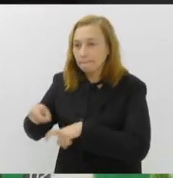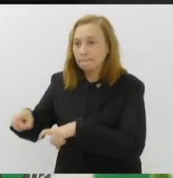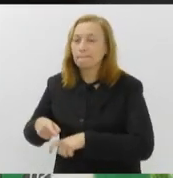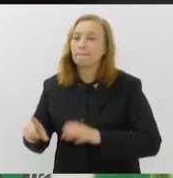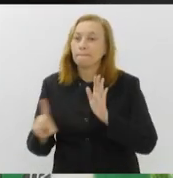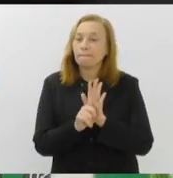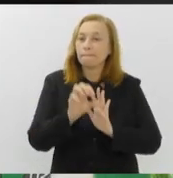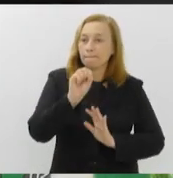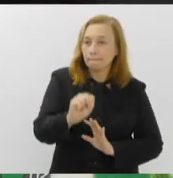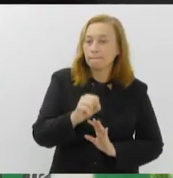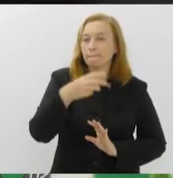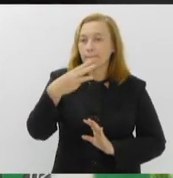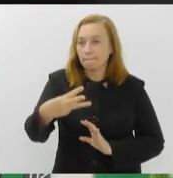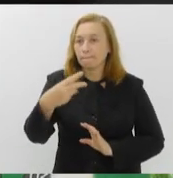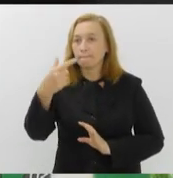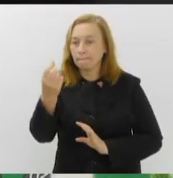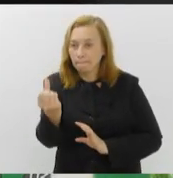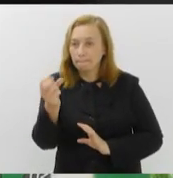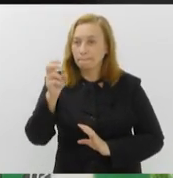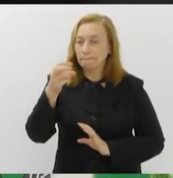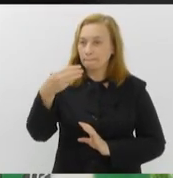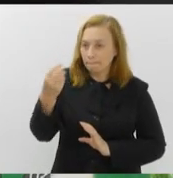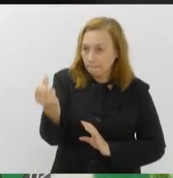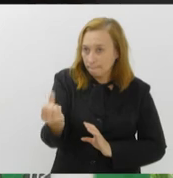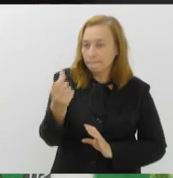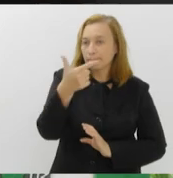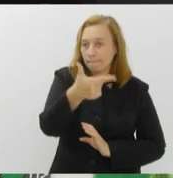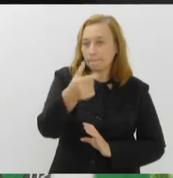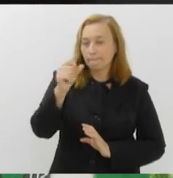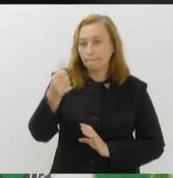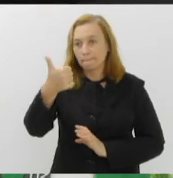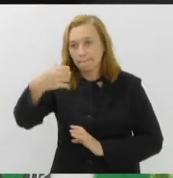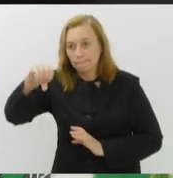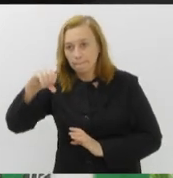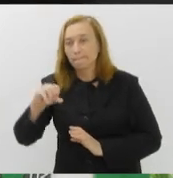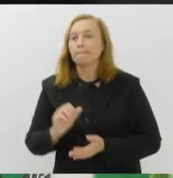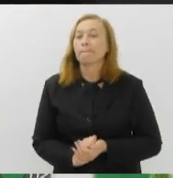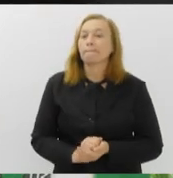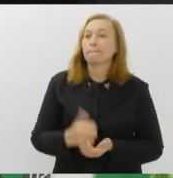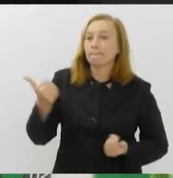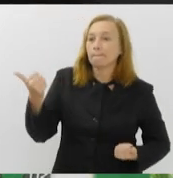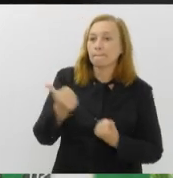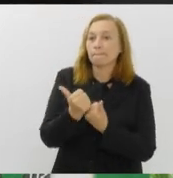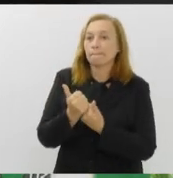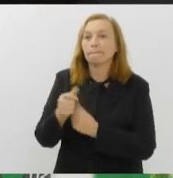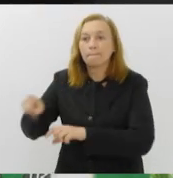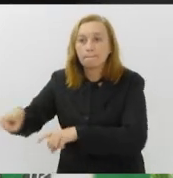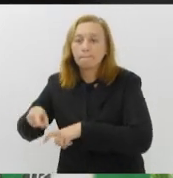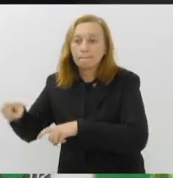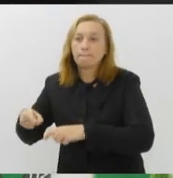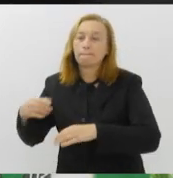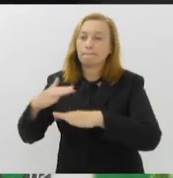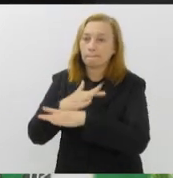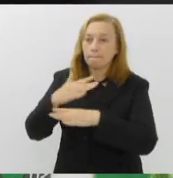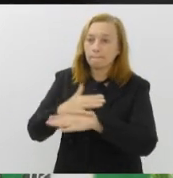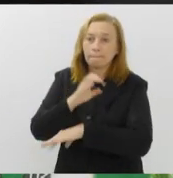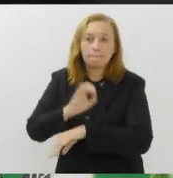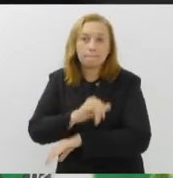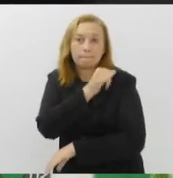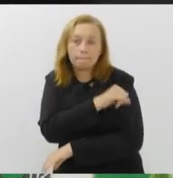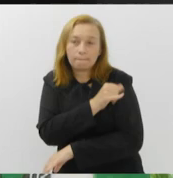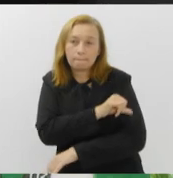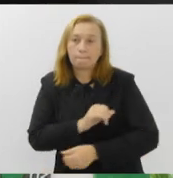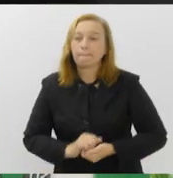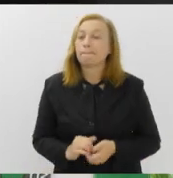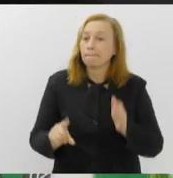Lei 8.366 de 2019 de Apoio à Agricultura Urbana no Estado do Rio de Janeiro,